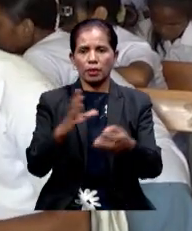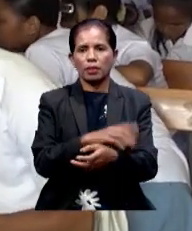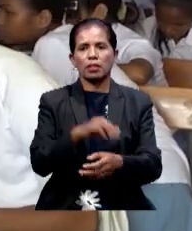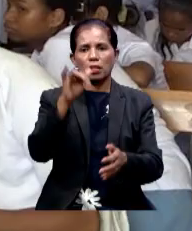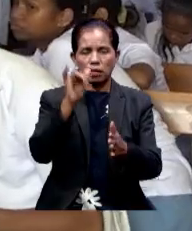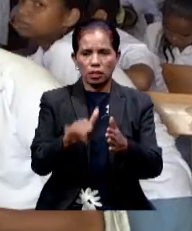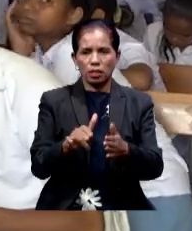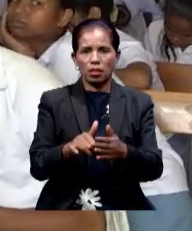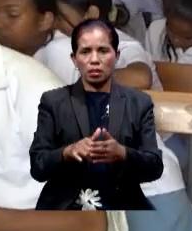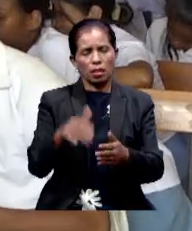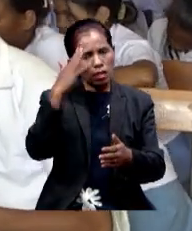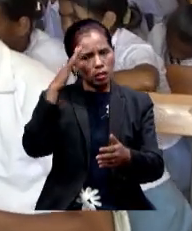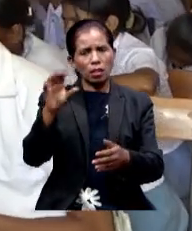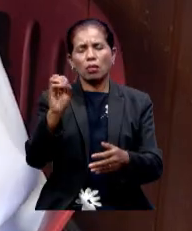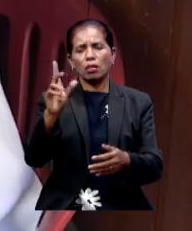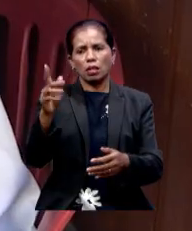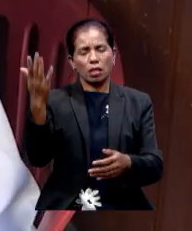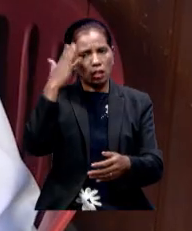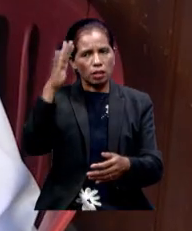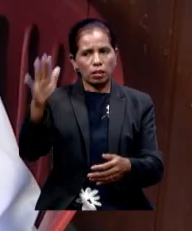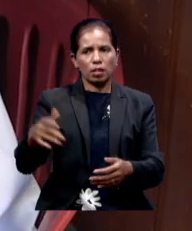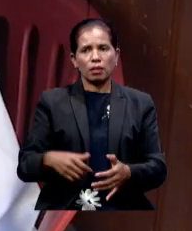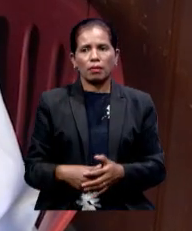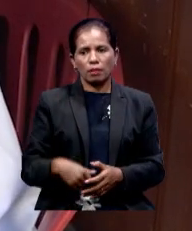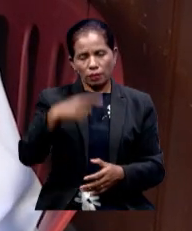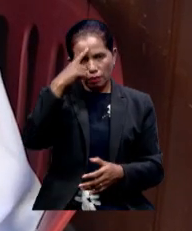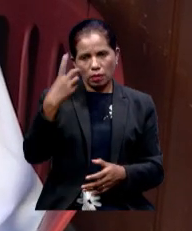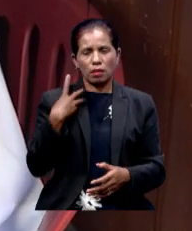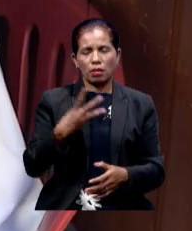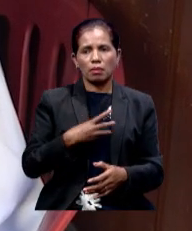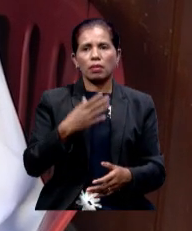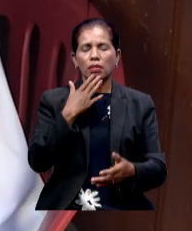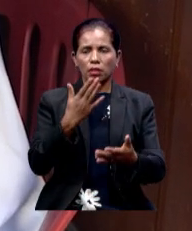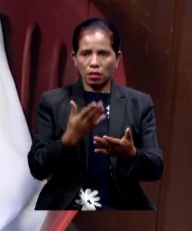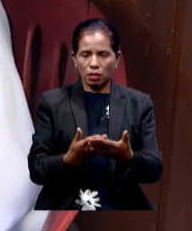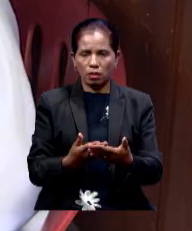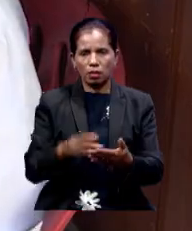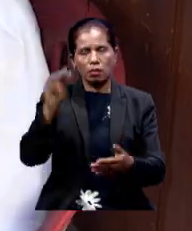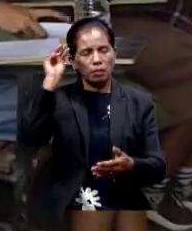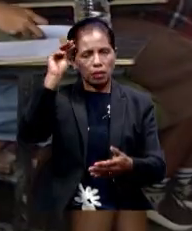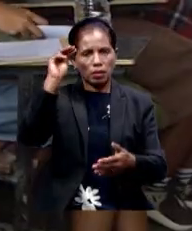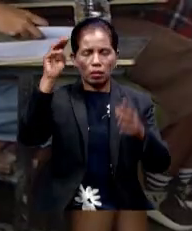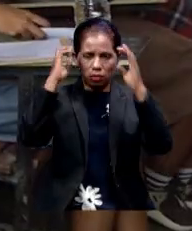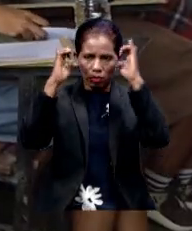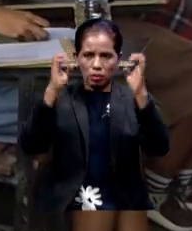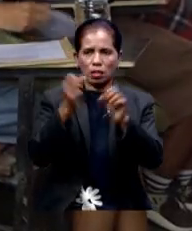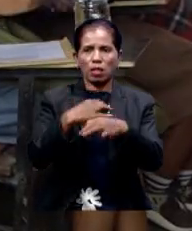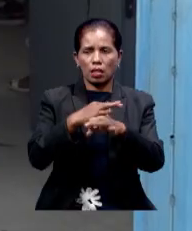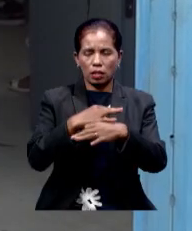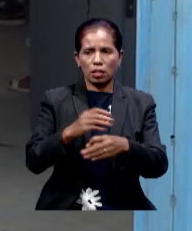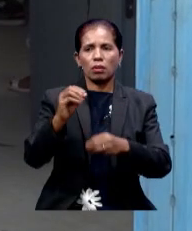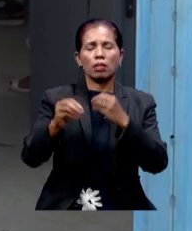helalah hatene lah hatene tuni tamale maka kami dihang dia kliu ministeru edukasaun hari sistema